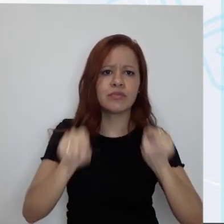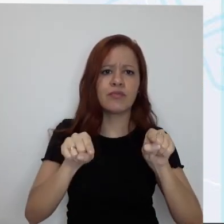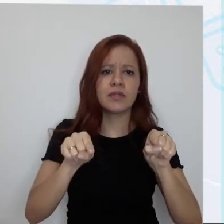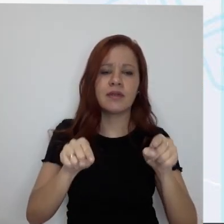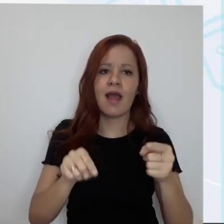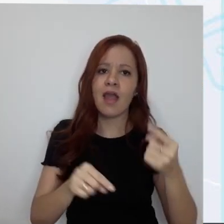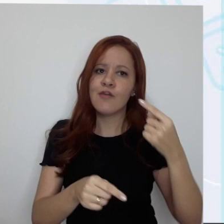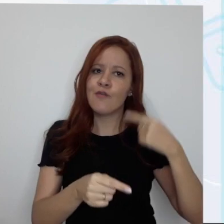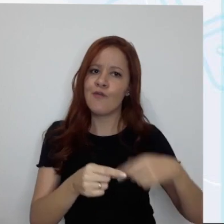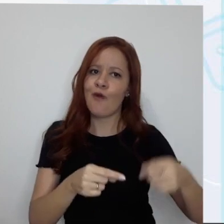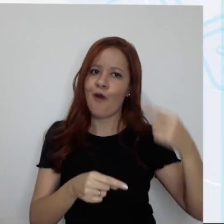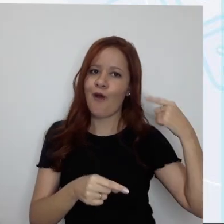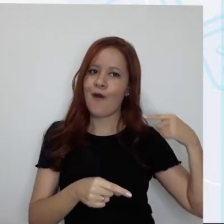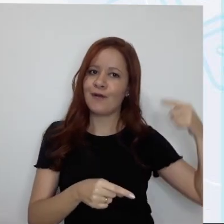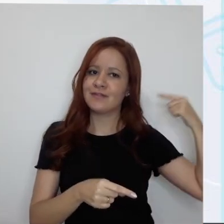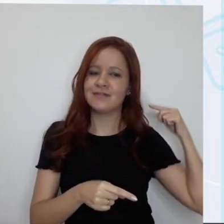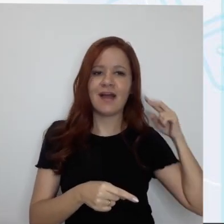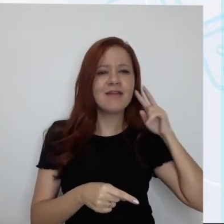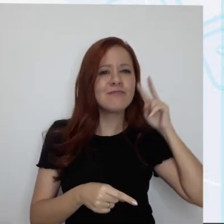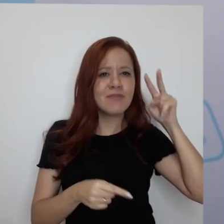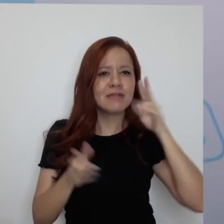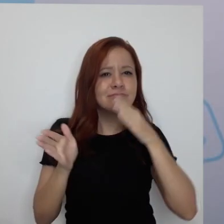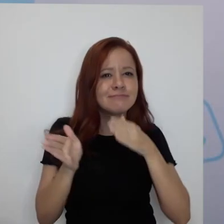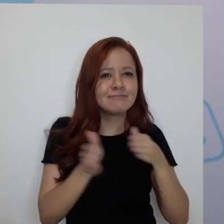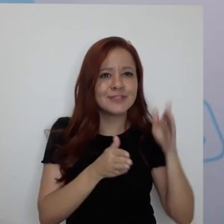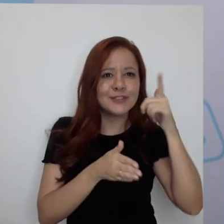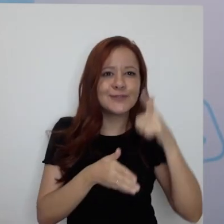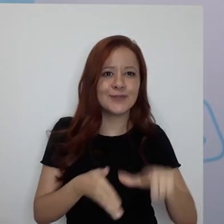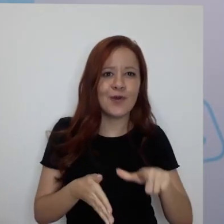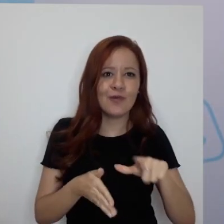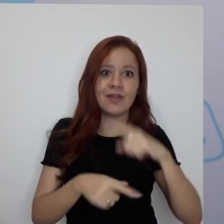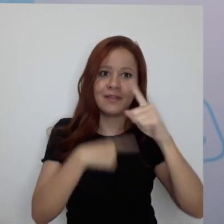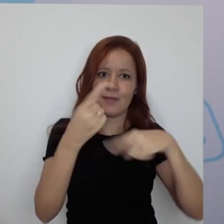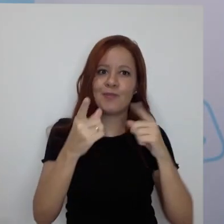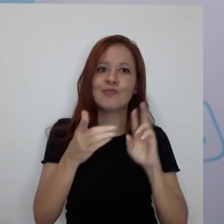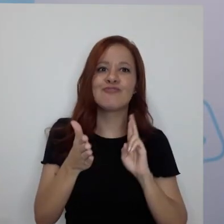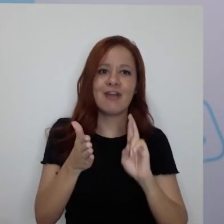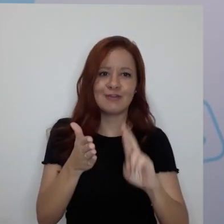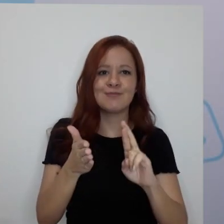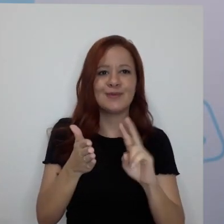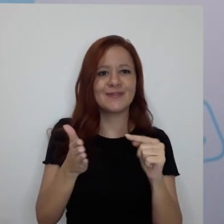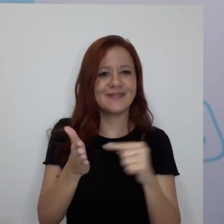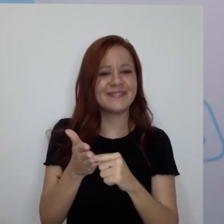tudo que a gente estudou e responde aí no seu caderno, ok?